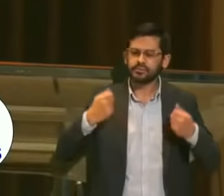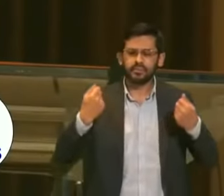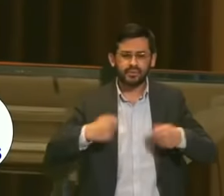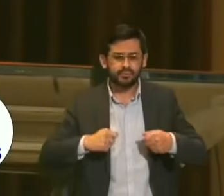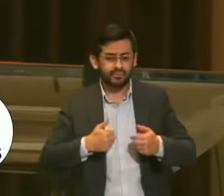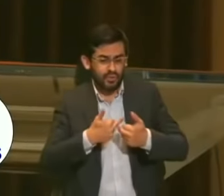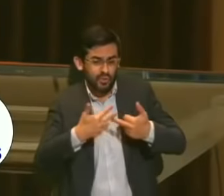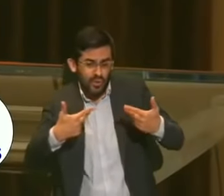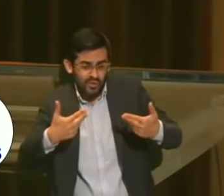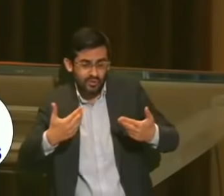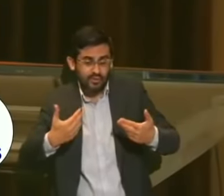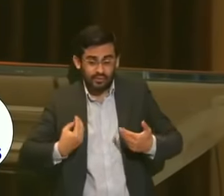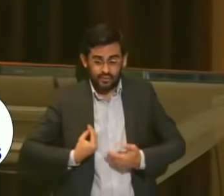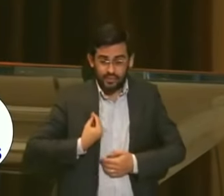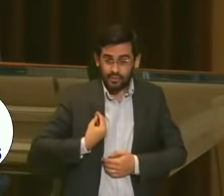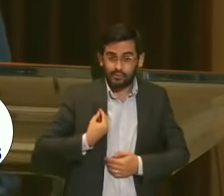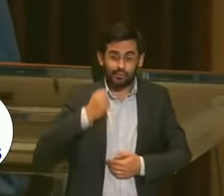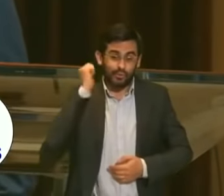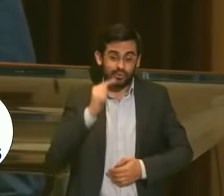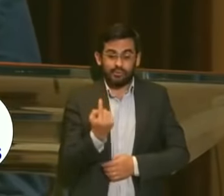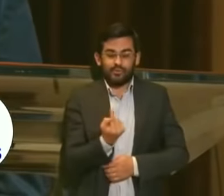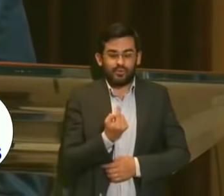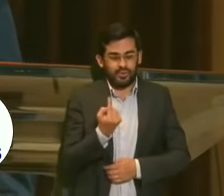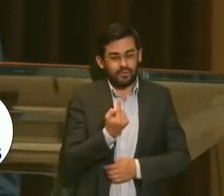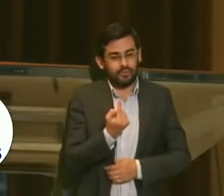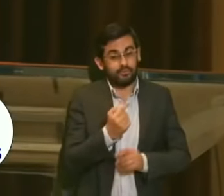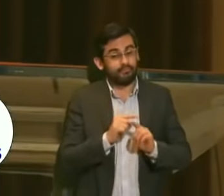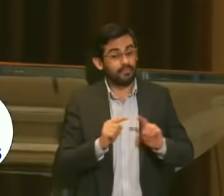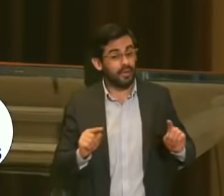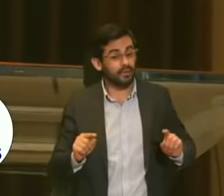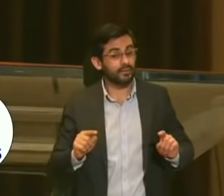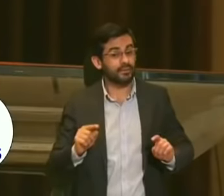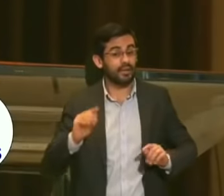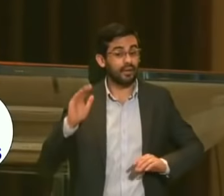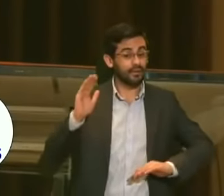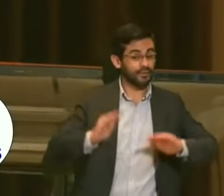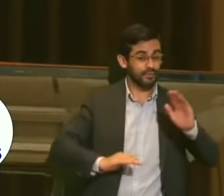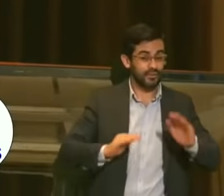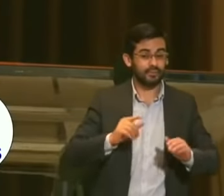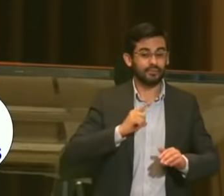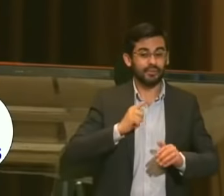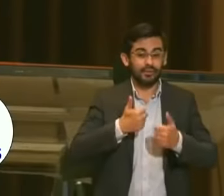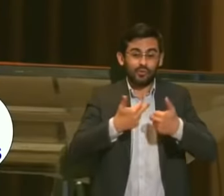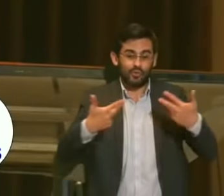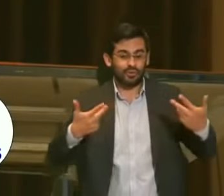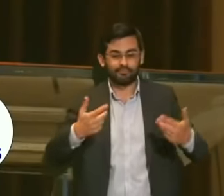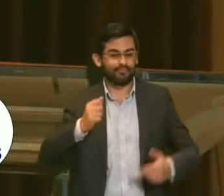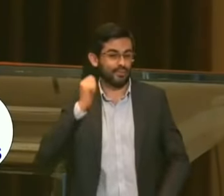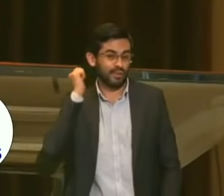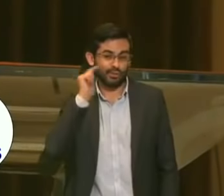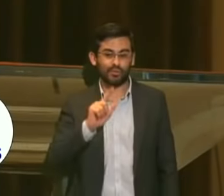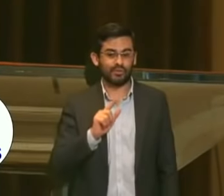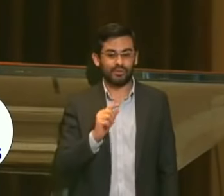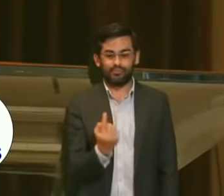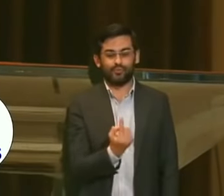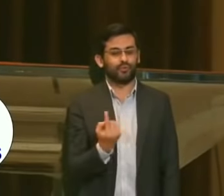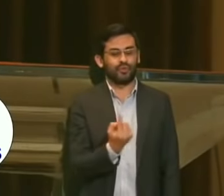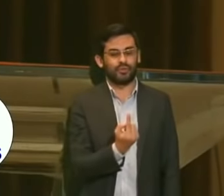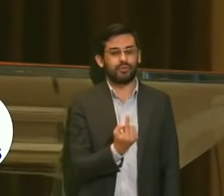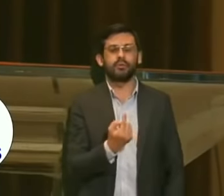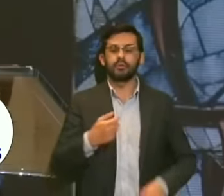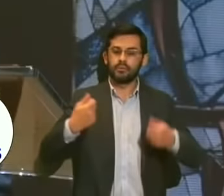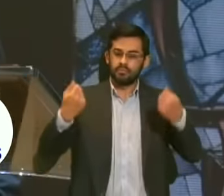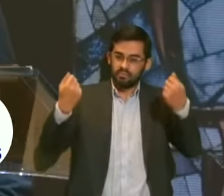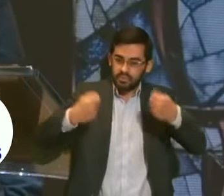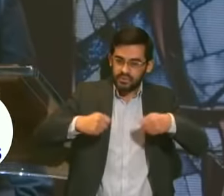andar sozinho, mas há coisas que a gente não consegue andar sozinho, e que a gente tem que